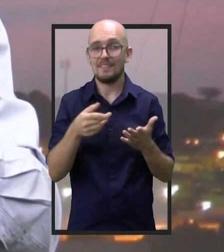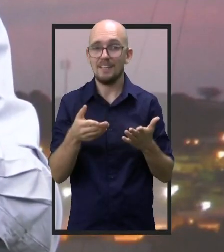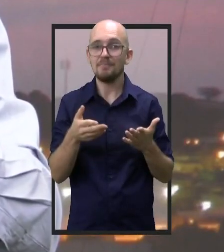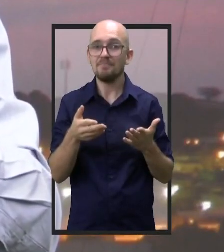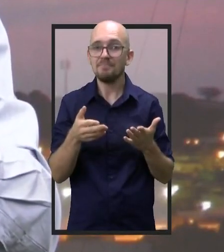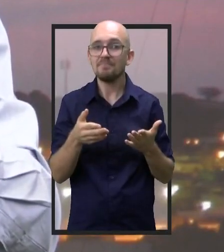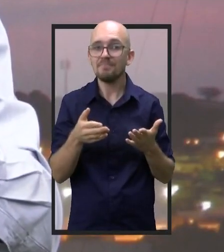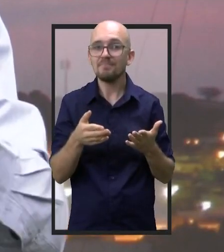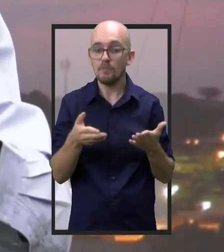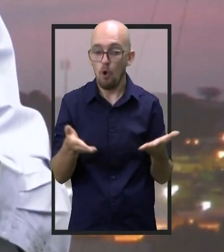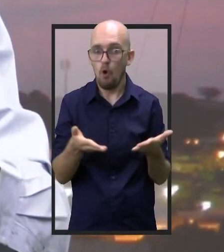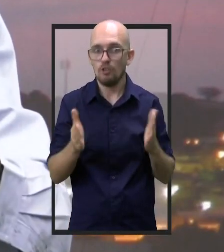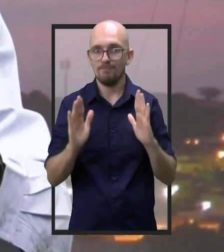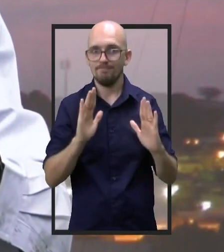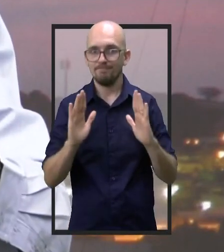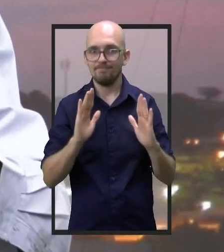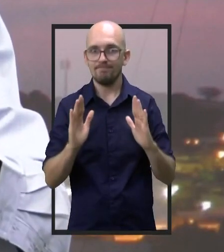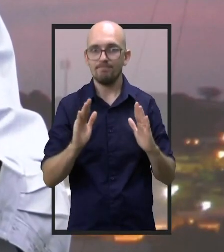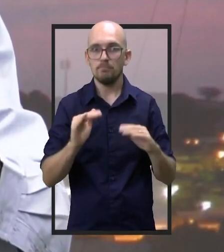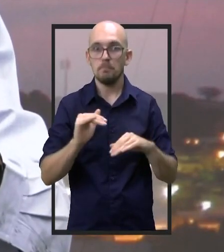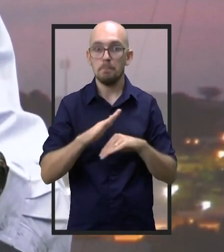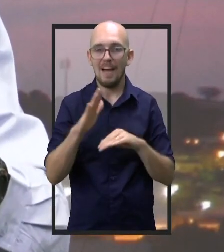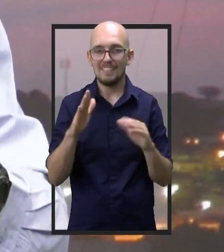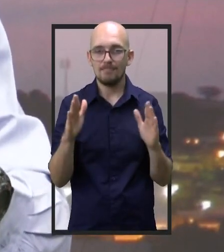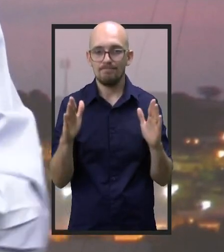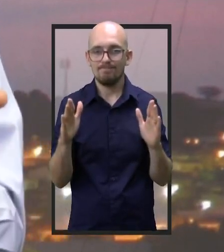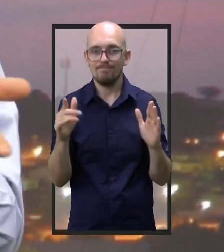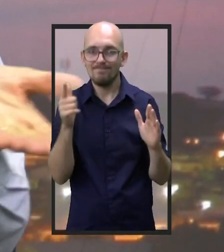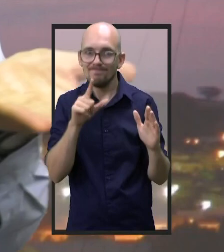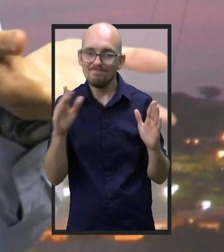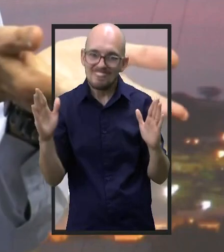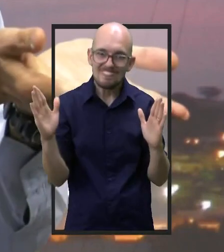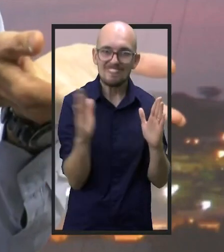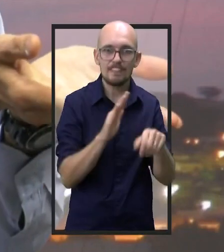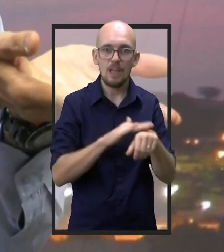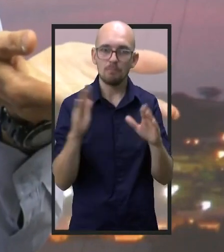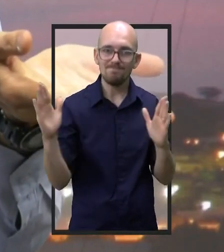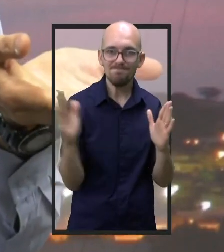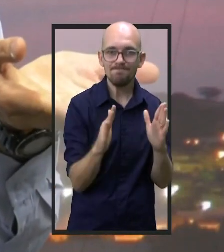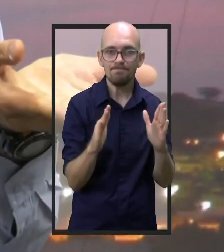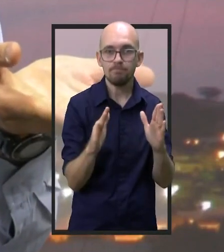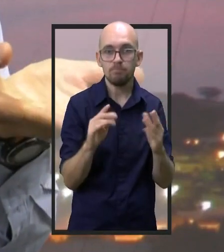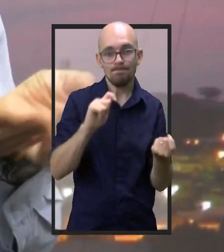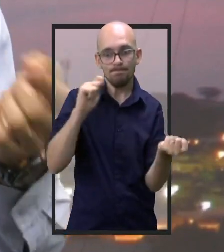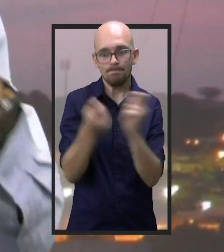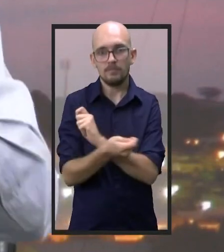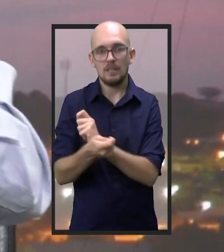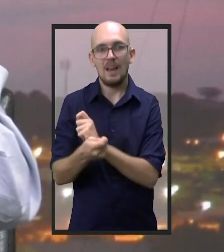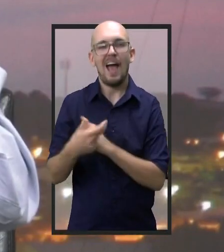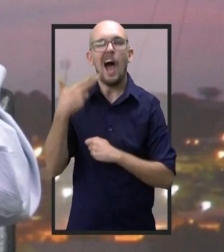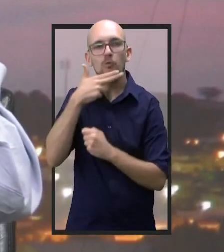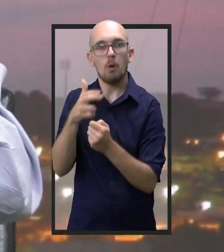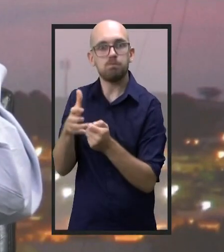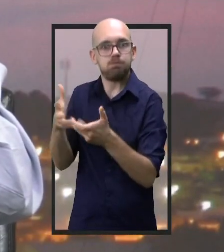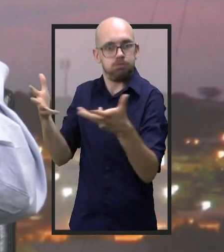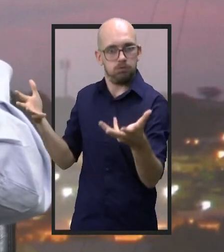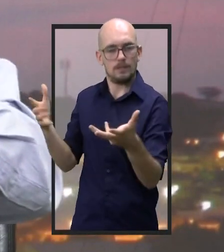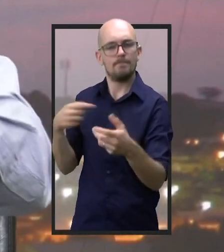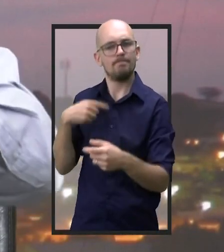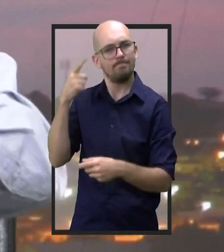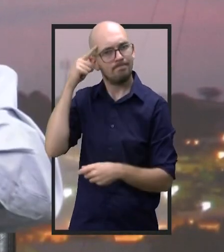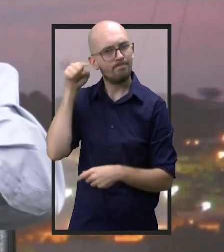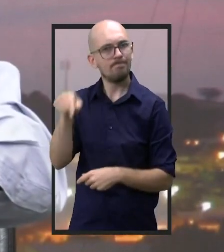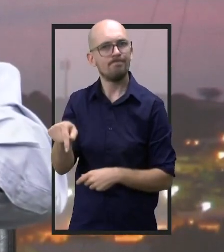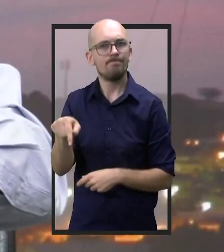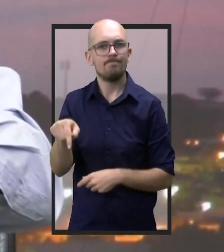com mais potencial de açúcar por hectare, e é o que nós estamos tentando levar ao nosso agricultor. Diga-se de passagem,